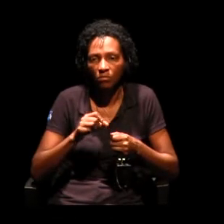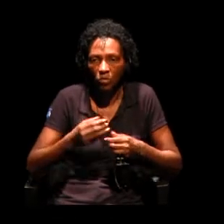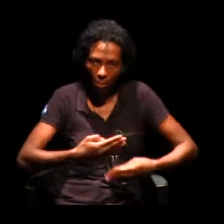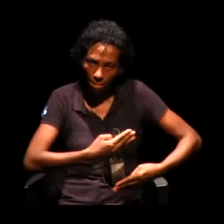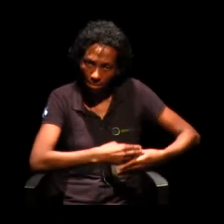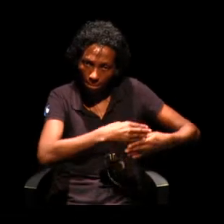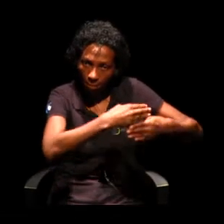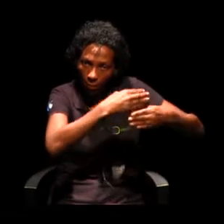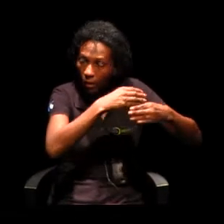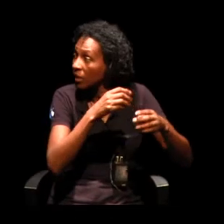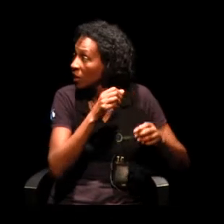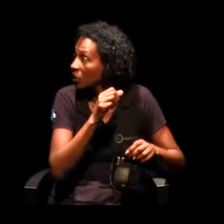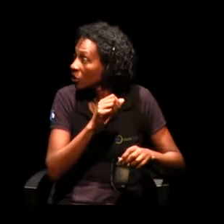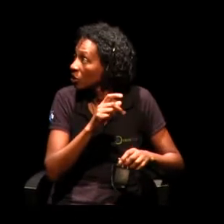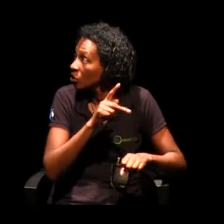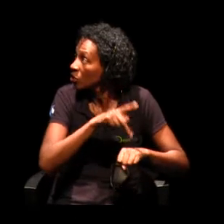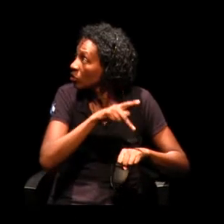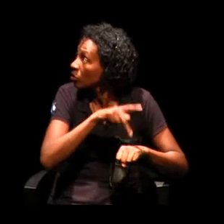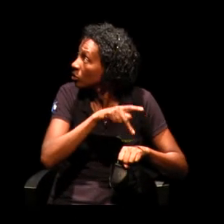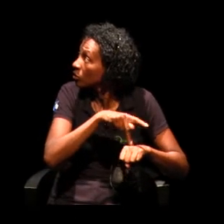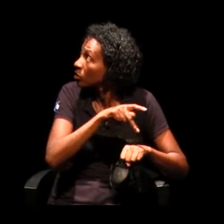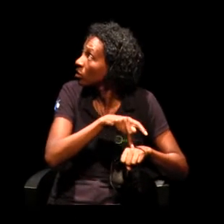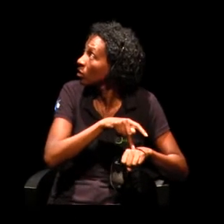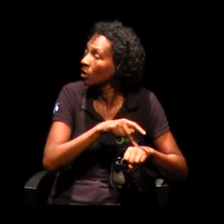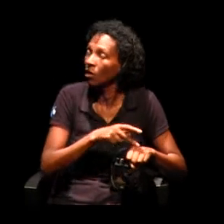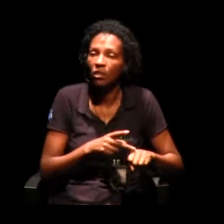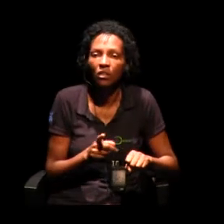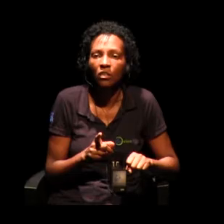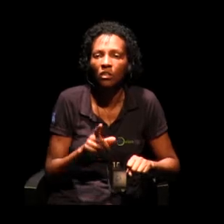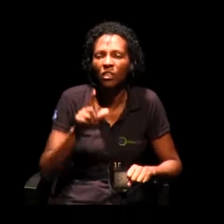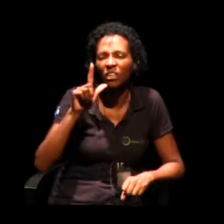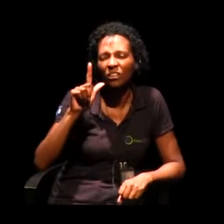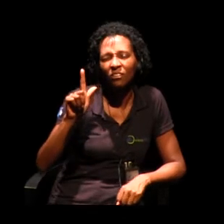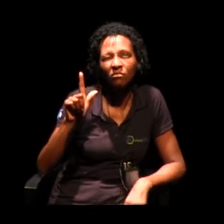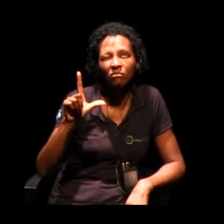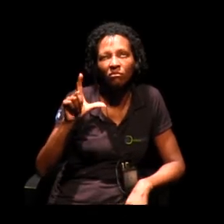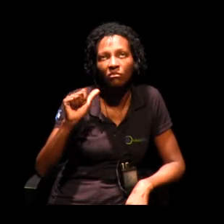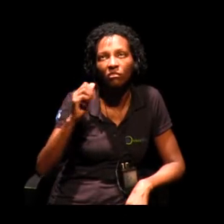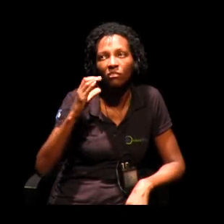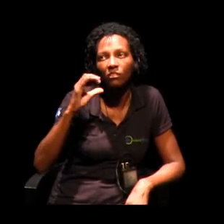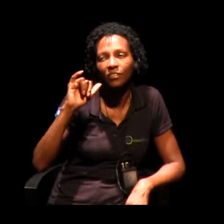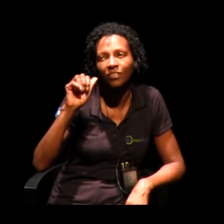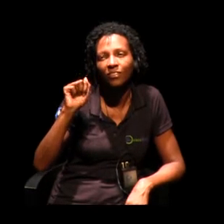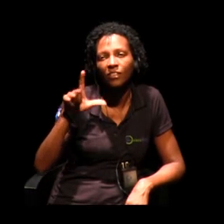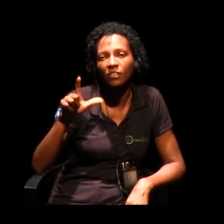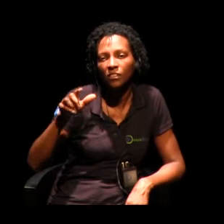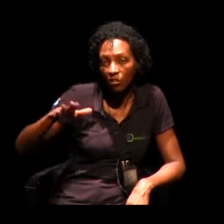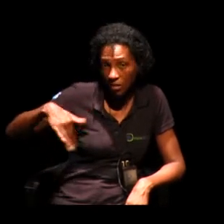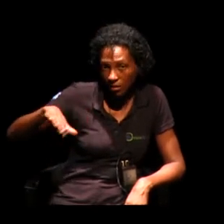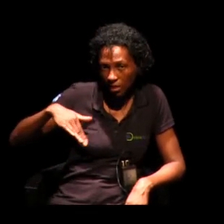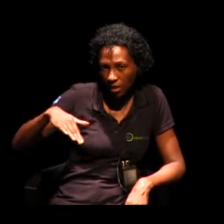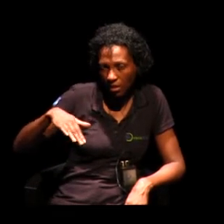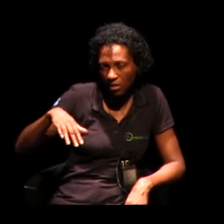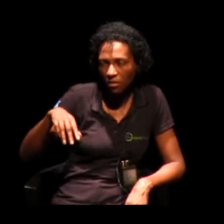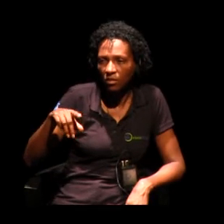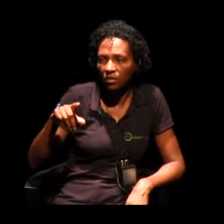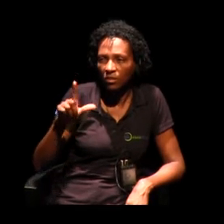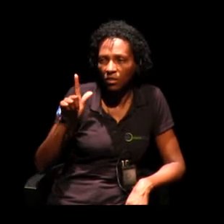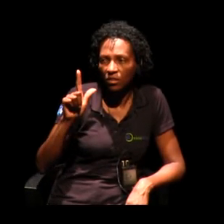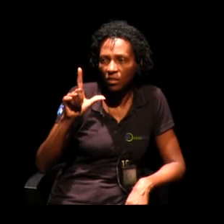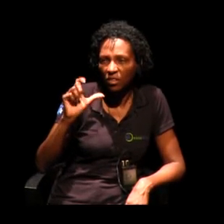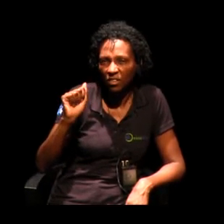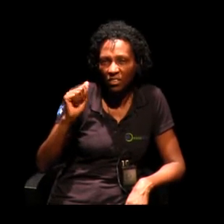ver que fizemos essas paredes de pedra, e o glacial, essa